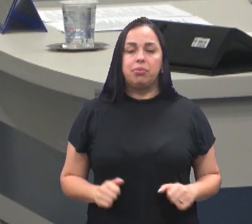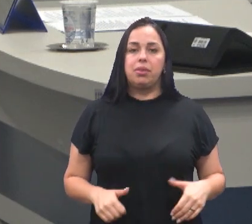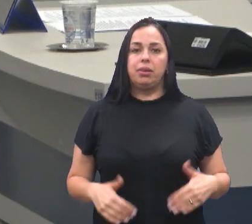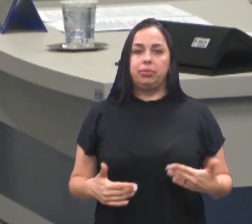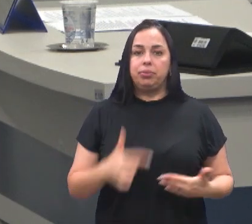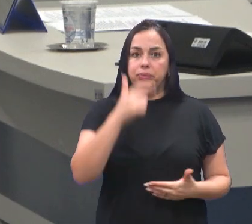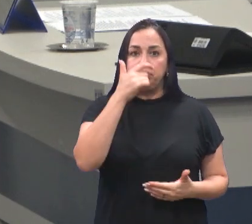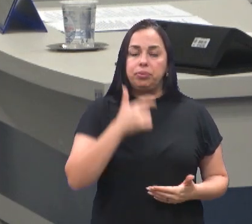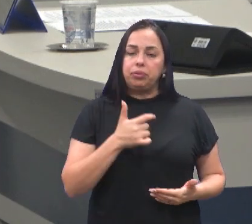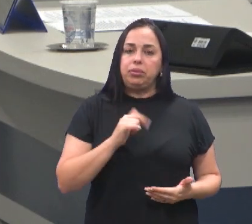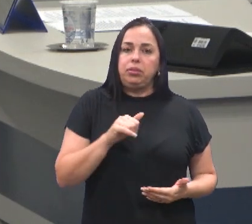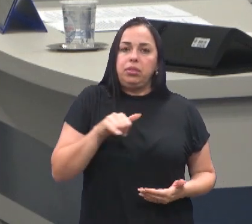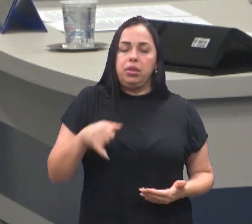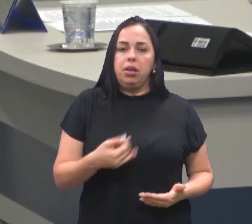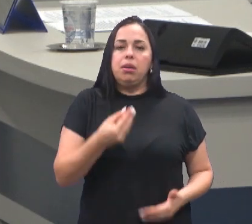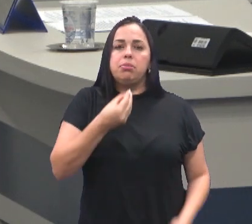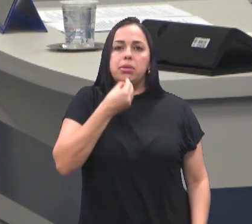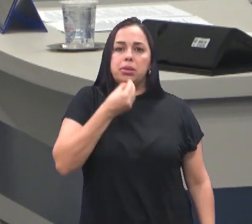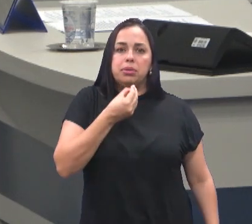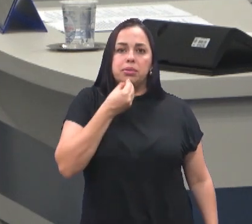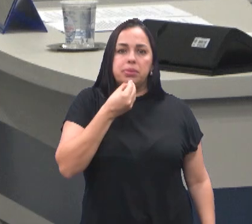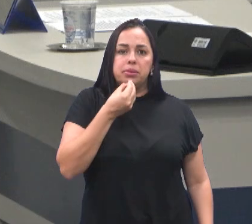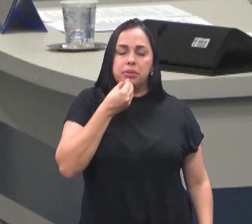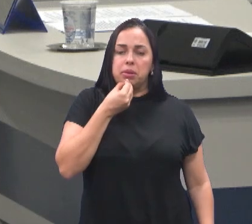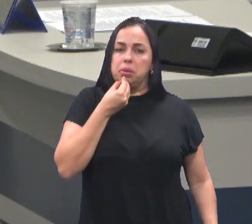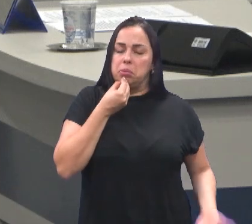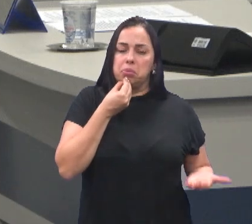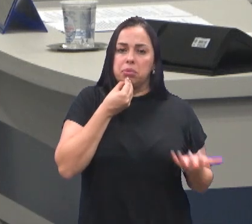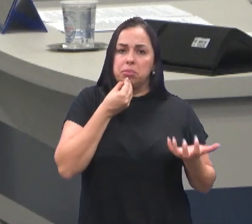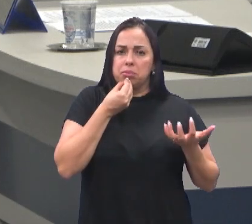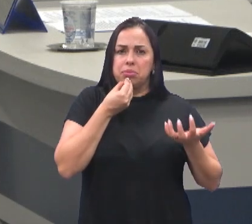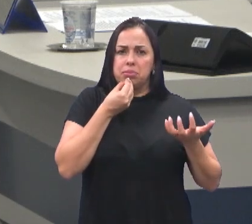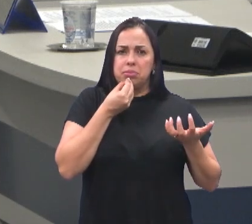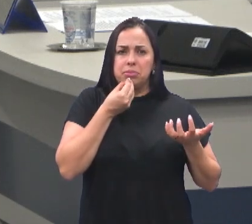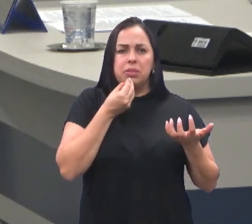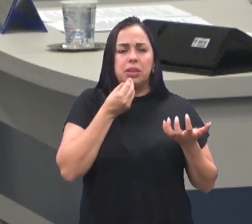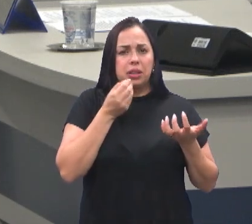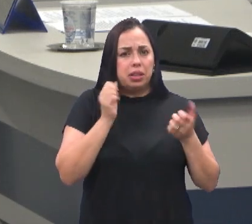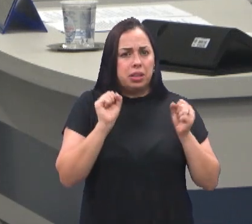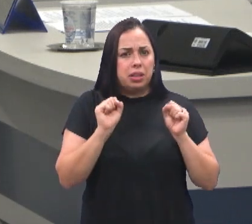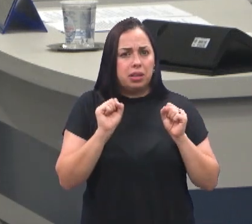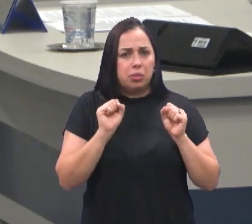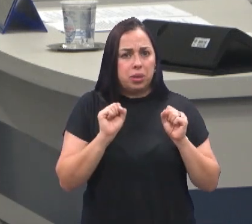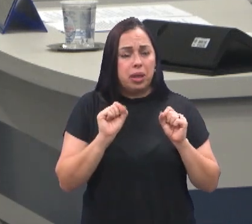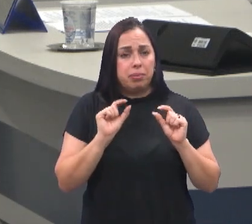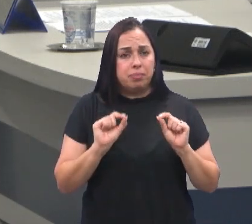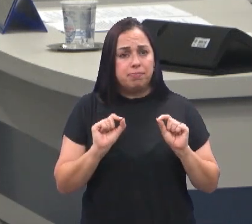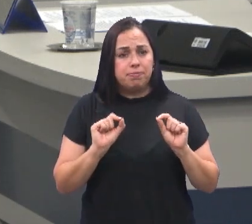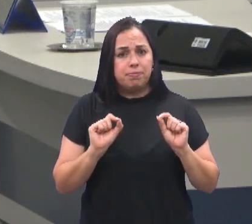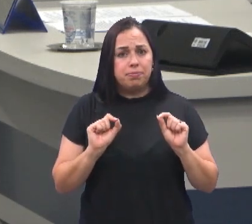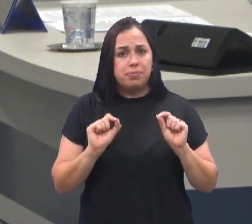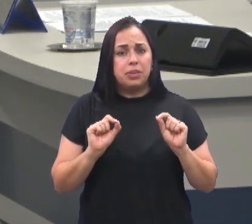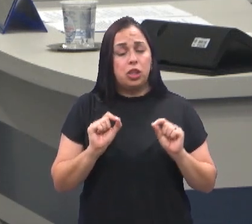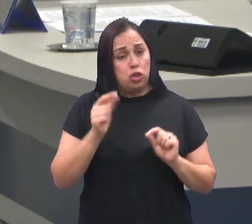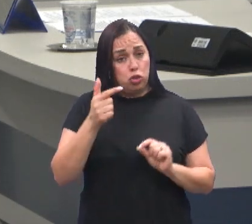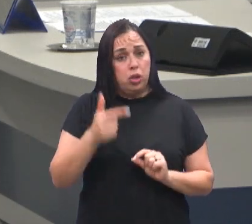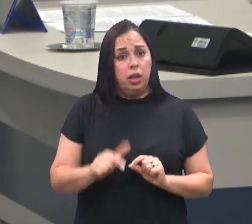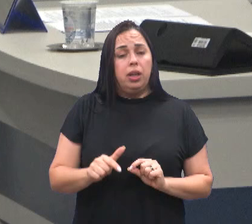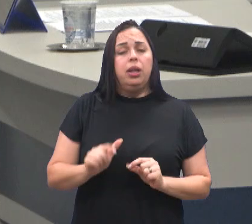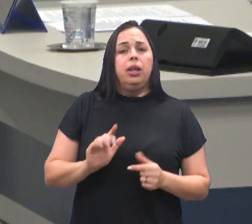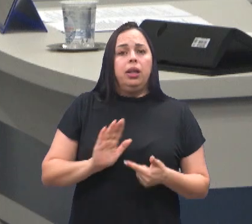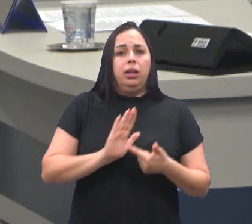Eu quero aproveitar a oportunidade e o ensejo para que a gente possa afastar, mais uma vez,